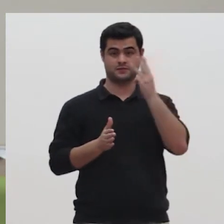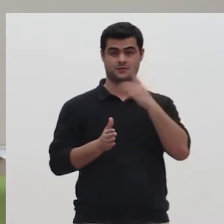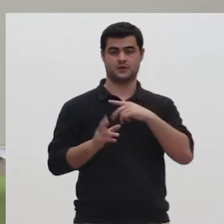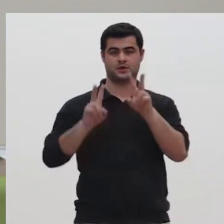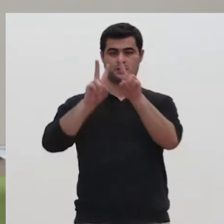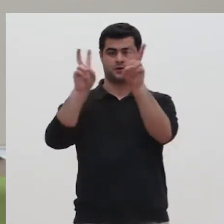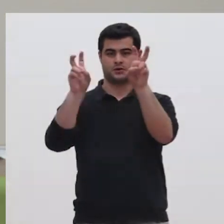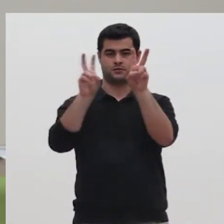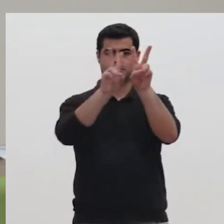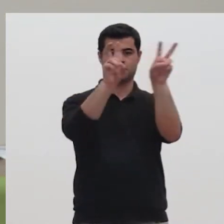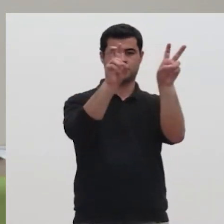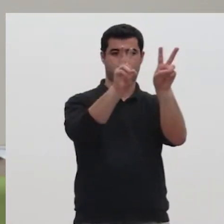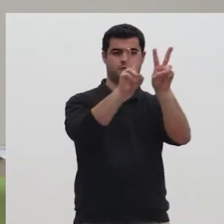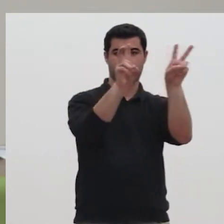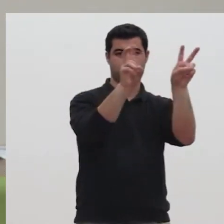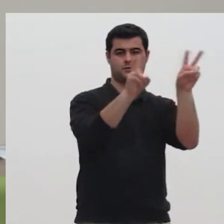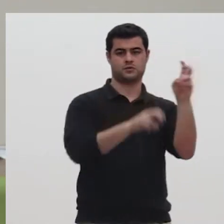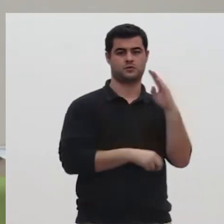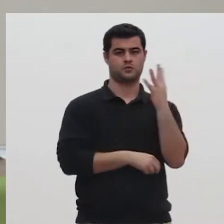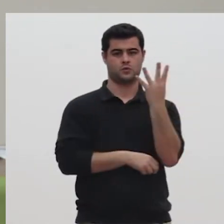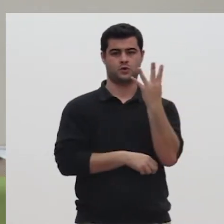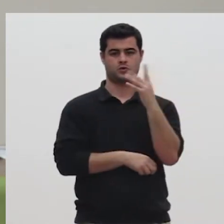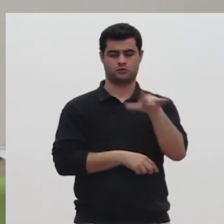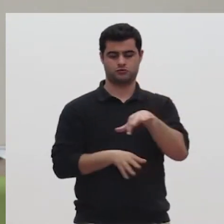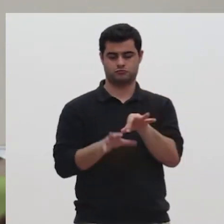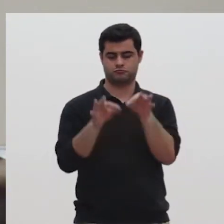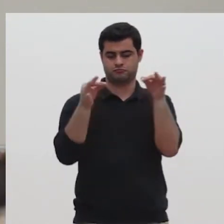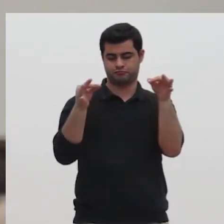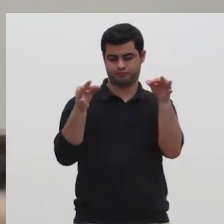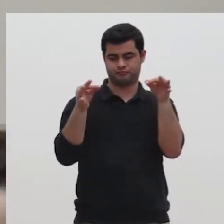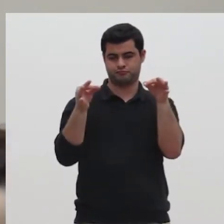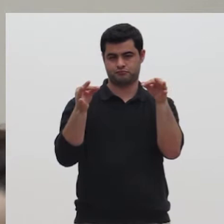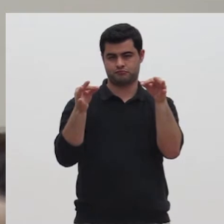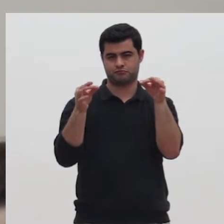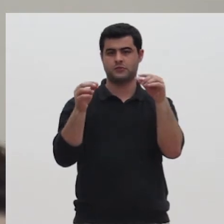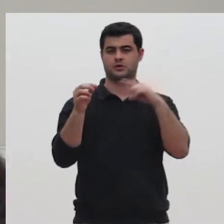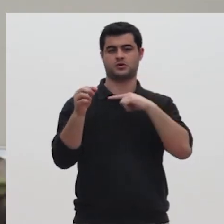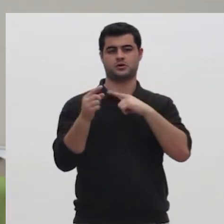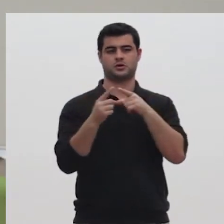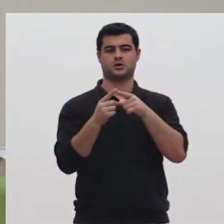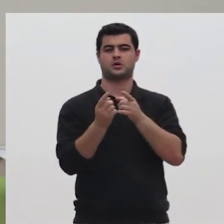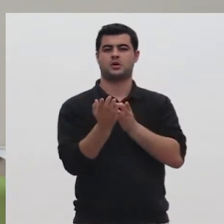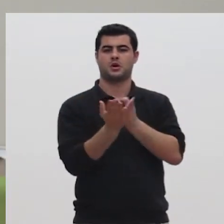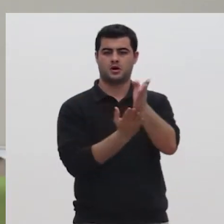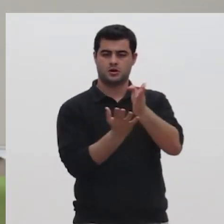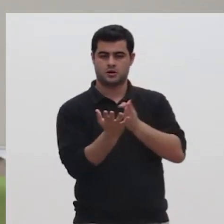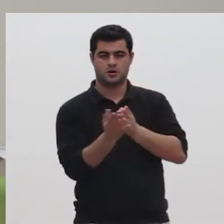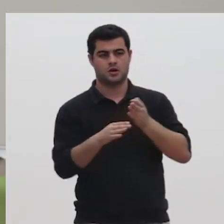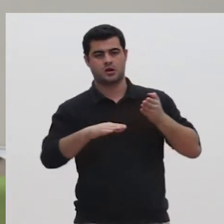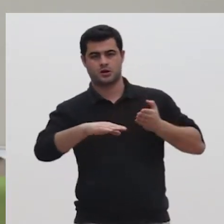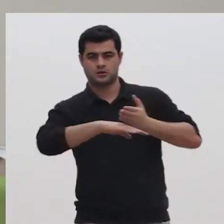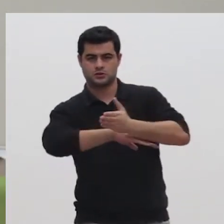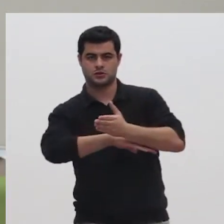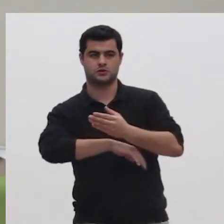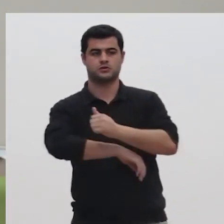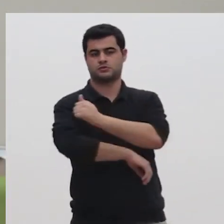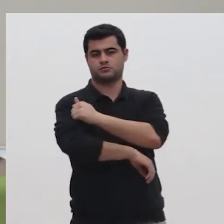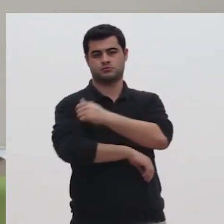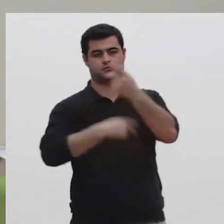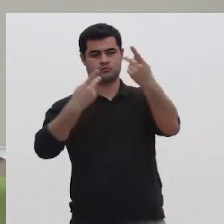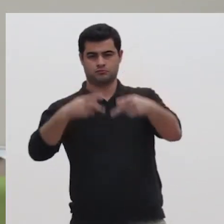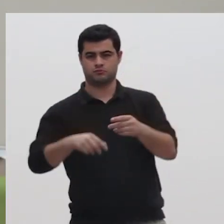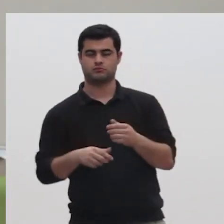comissão. Os temas que poderão ser sorteados são acesso e permanência de estudantes, assistência